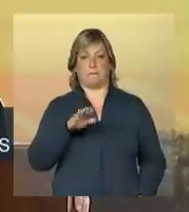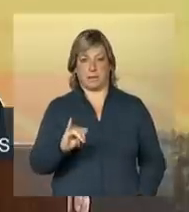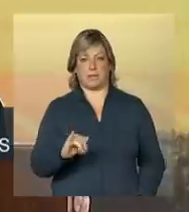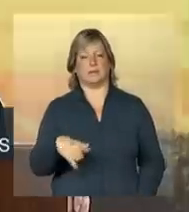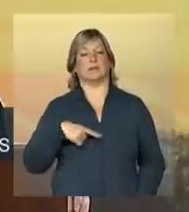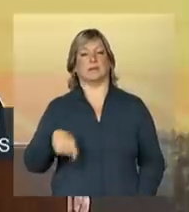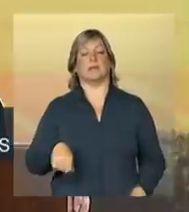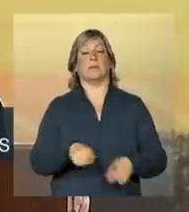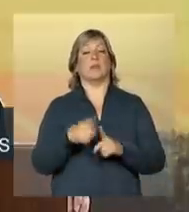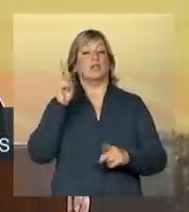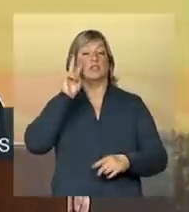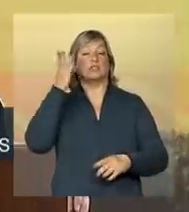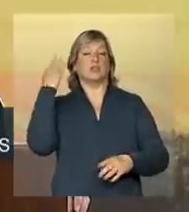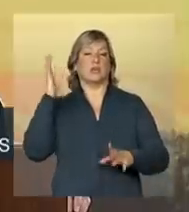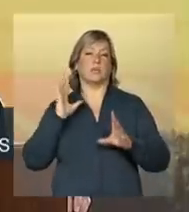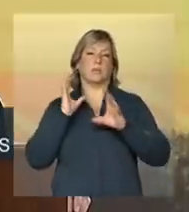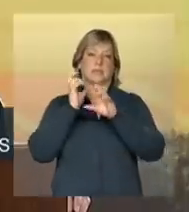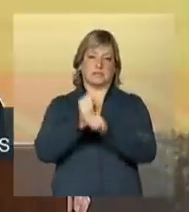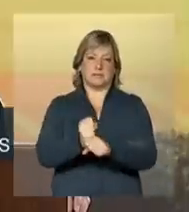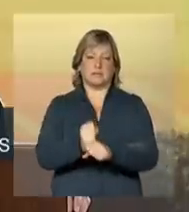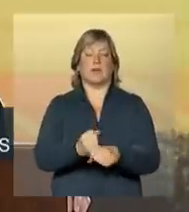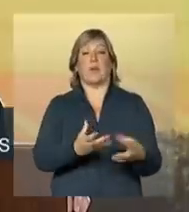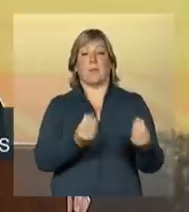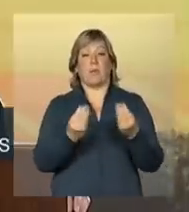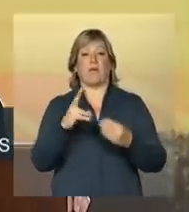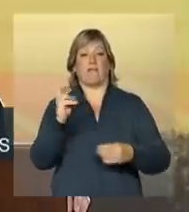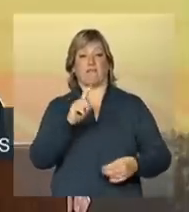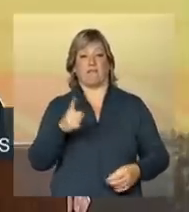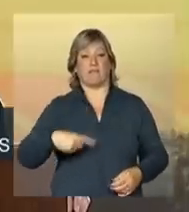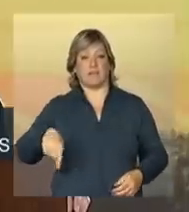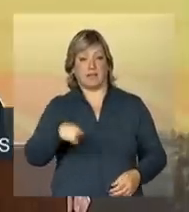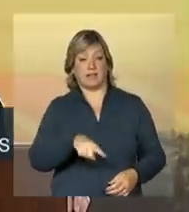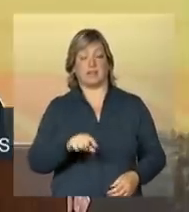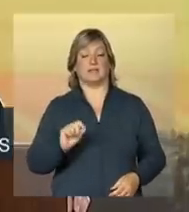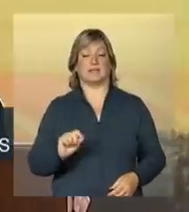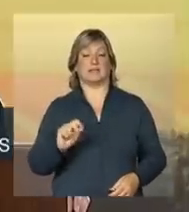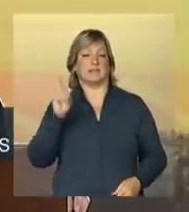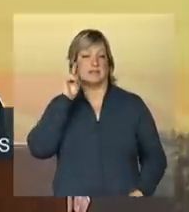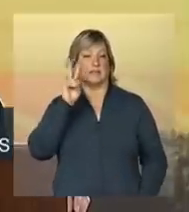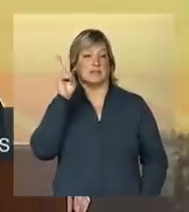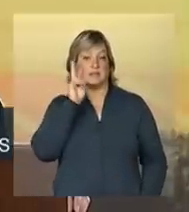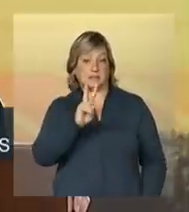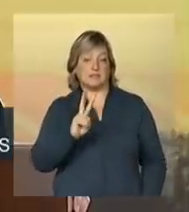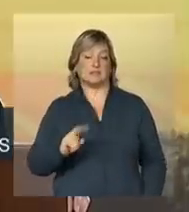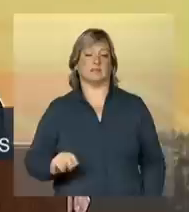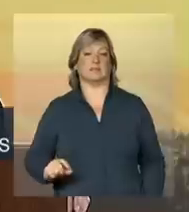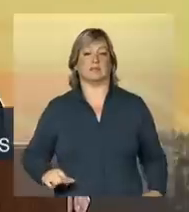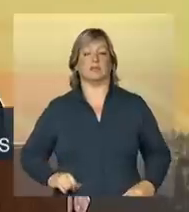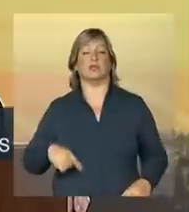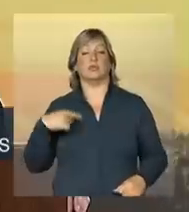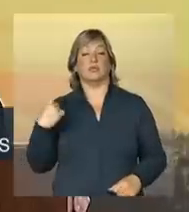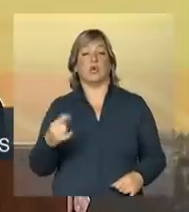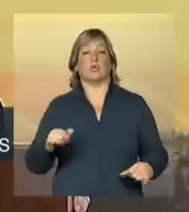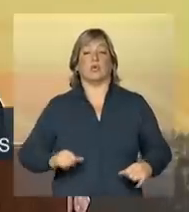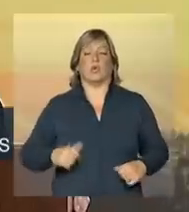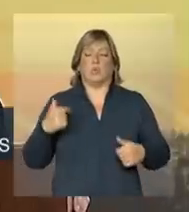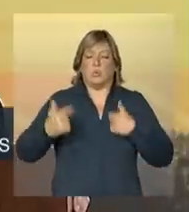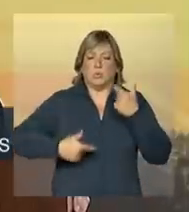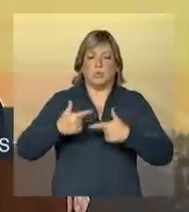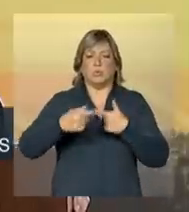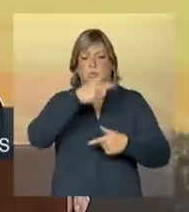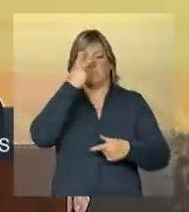porque a história do passado muitas vezes foi escrita Escondendo a luta das populações